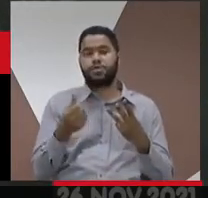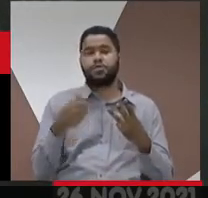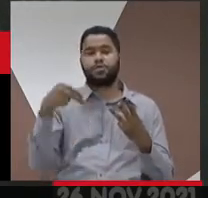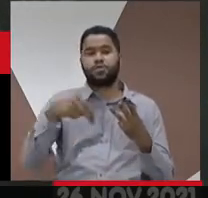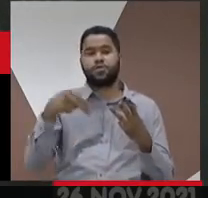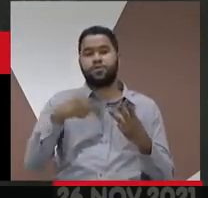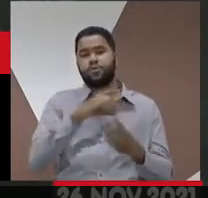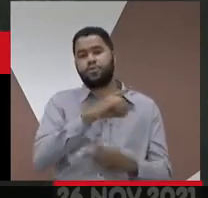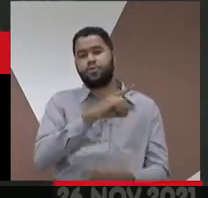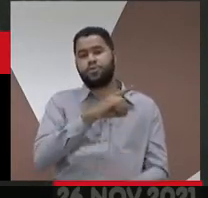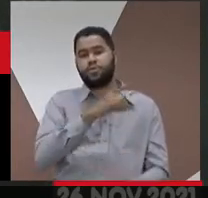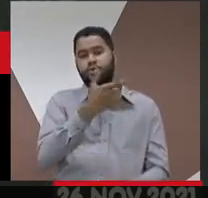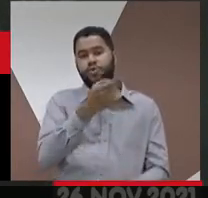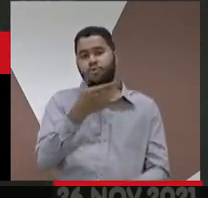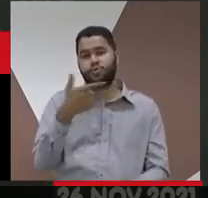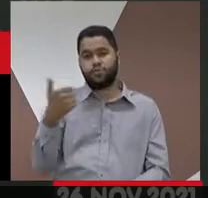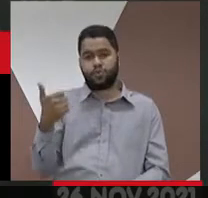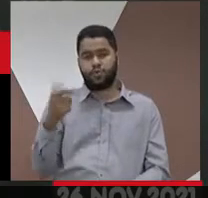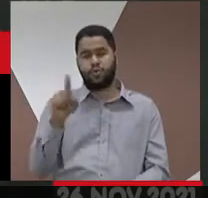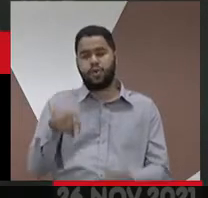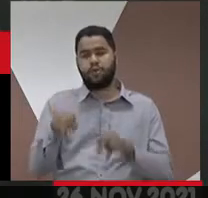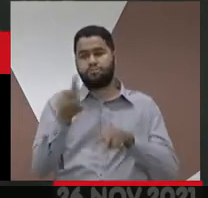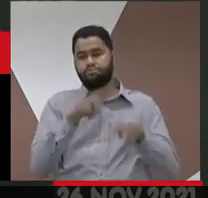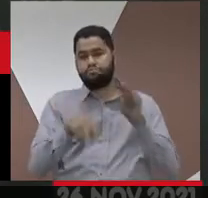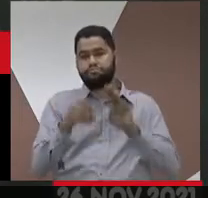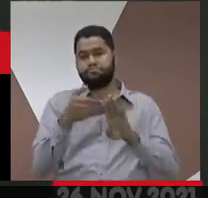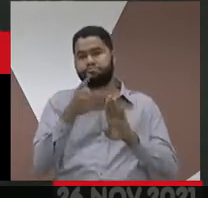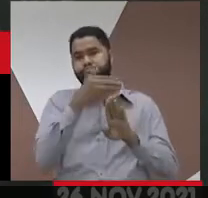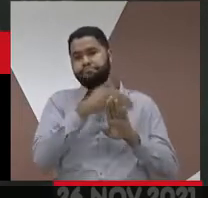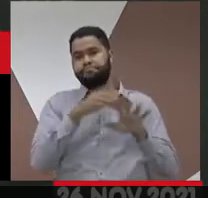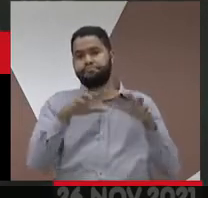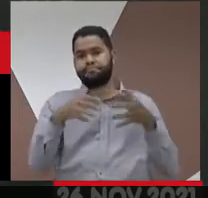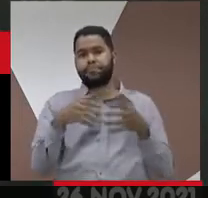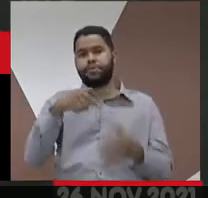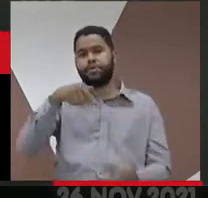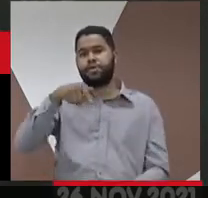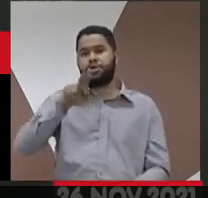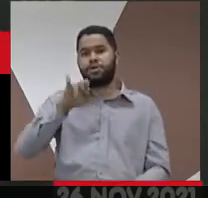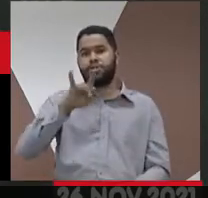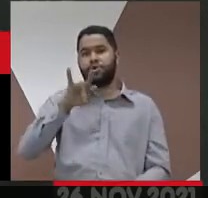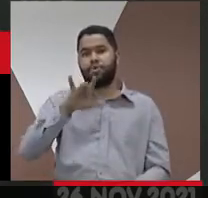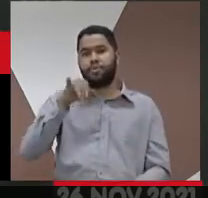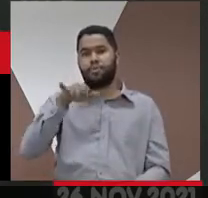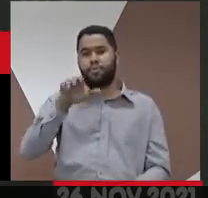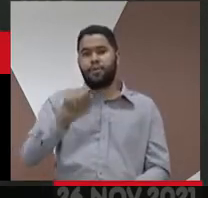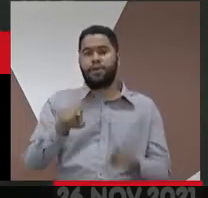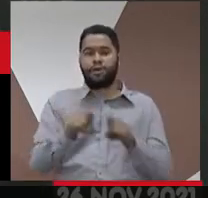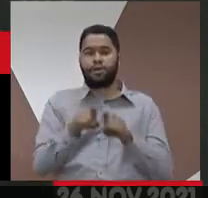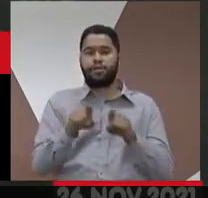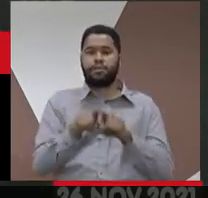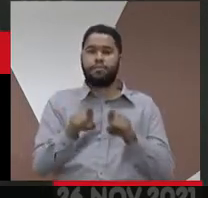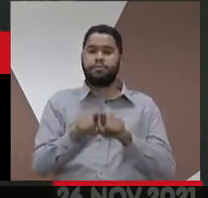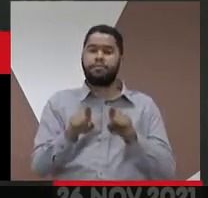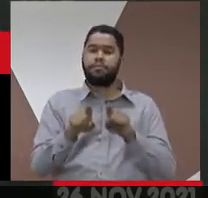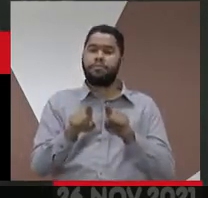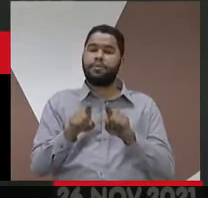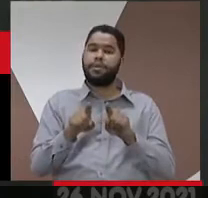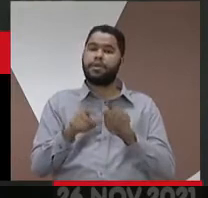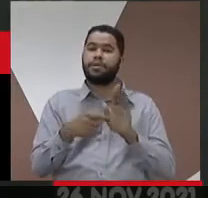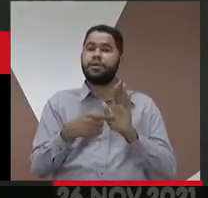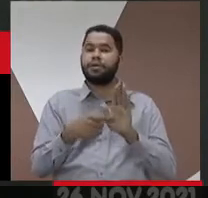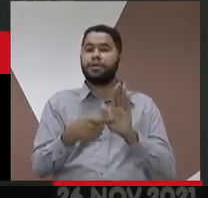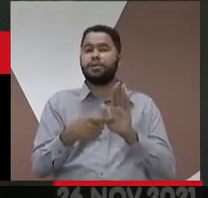pela CEINFRA, de discussão, consulta prévia às comunidades quilombolas, proposição e